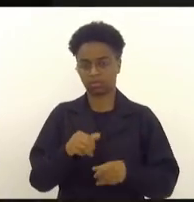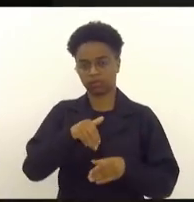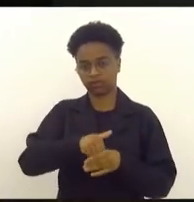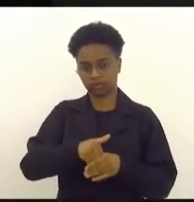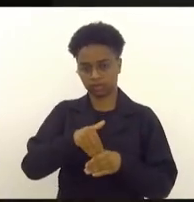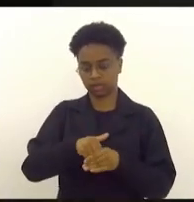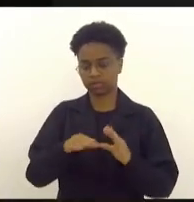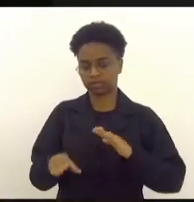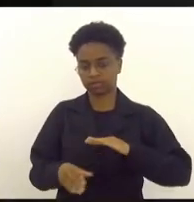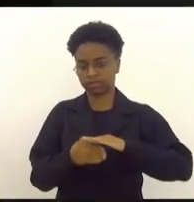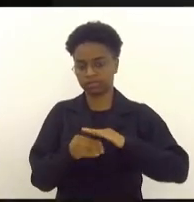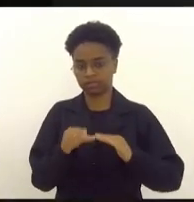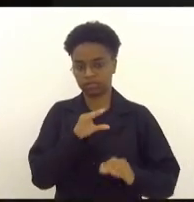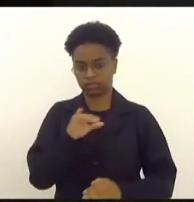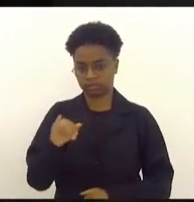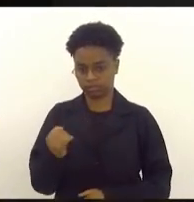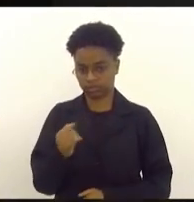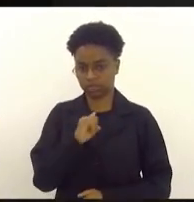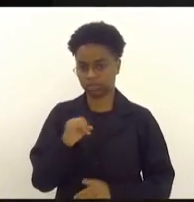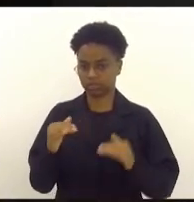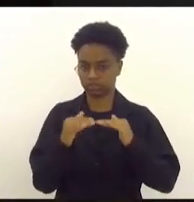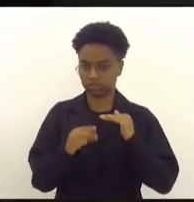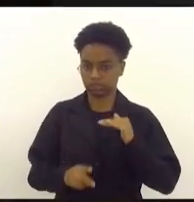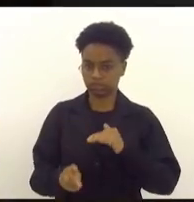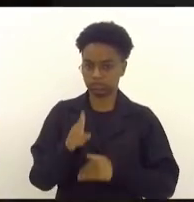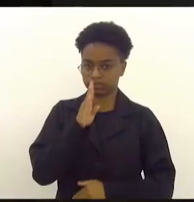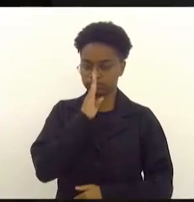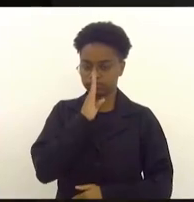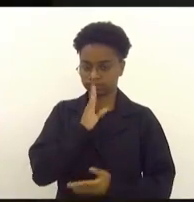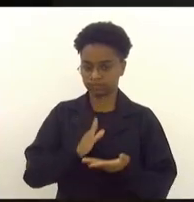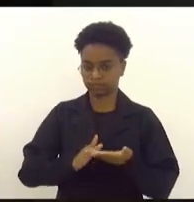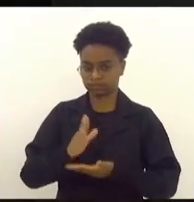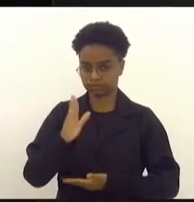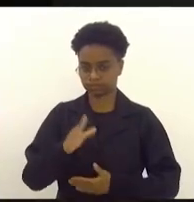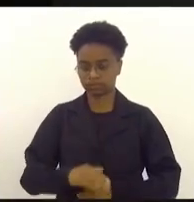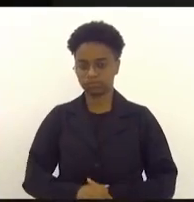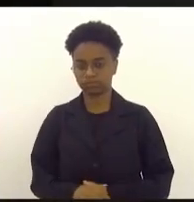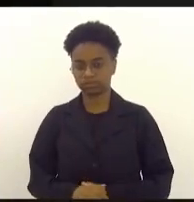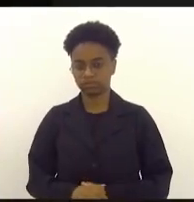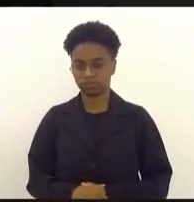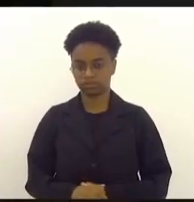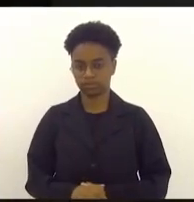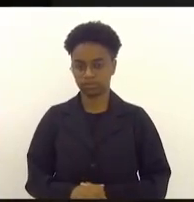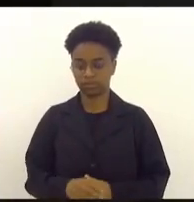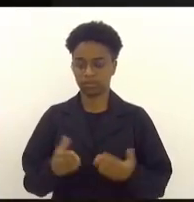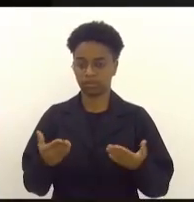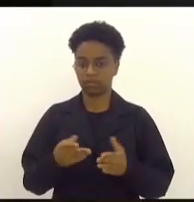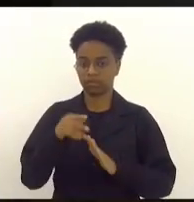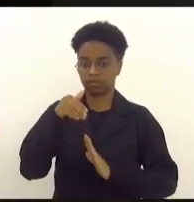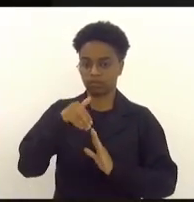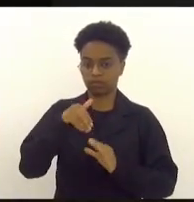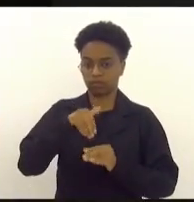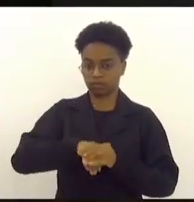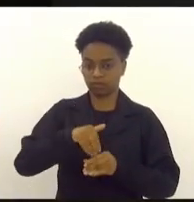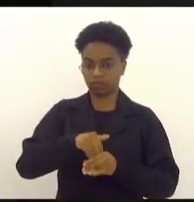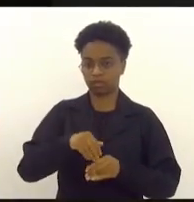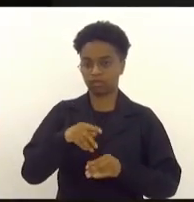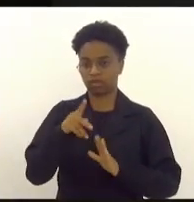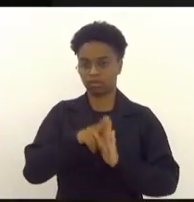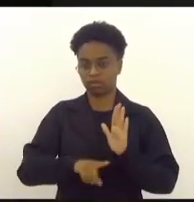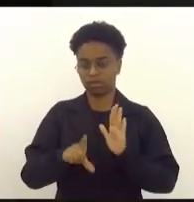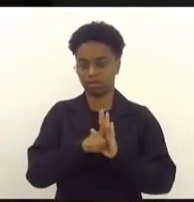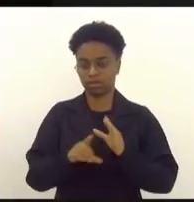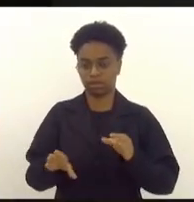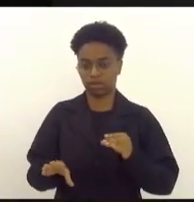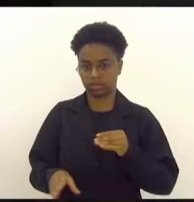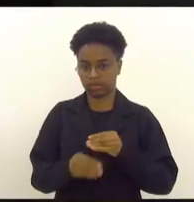votação a emenda da ccj senhores que a própria irmã Deus como estão aprovado em votação projeto assim emendado senhores